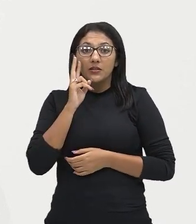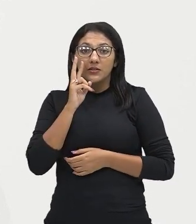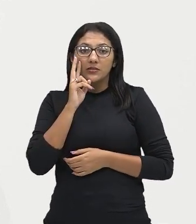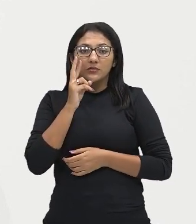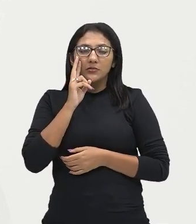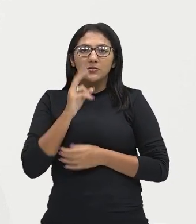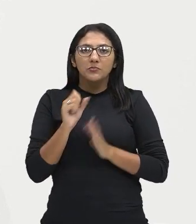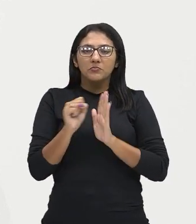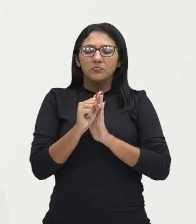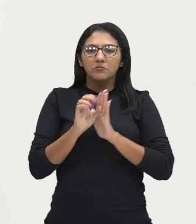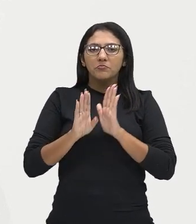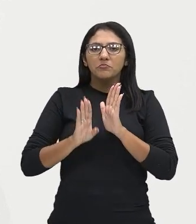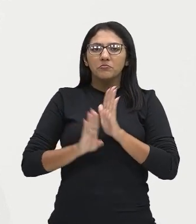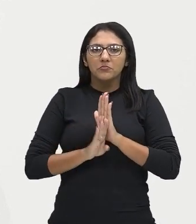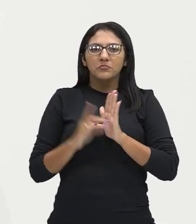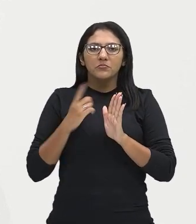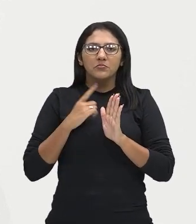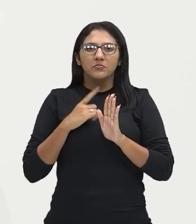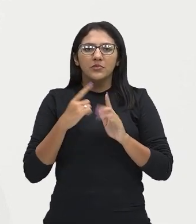gente está multiplicando